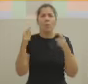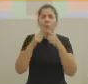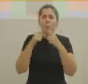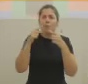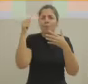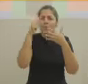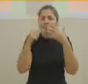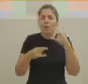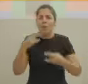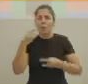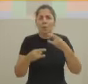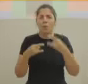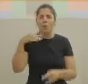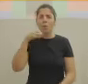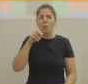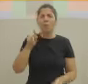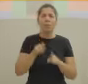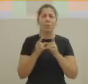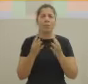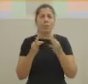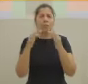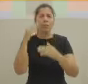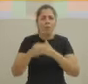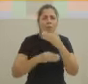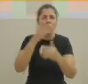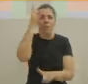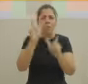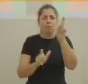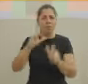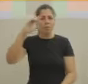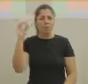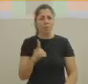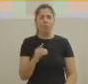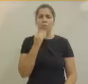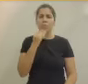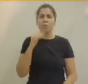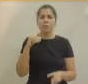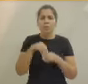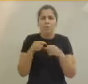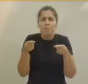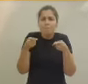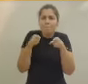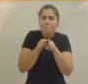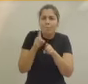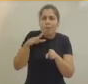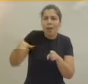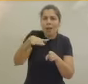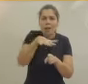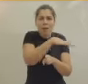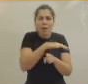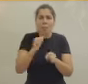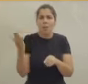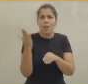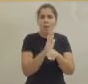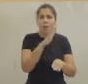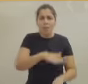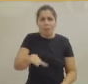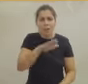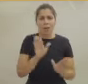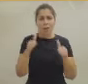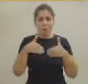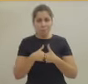tecnologias para pessoas com deficiência e, logo, a junção dessas duas áreas para poder ajudar as crianças com autismo. Através da inserção de alunos